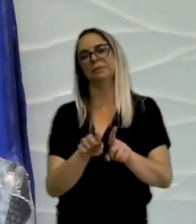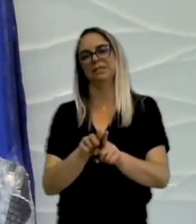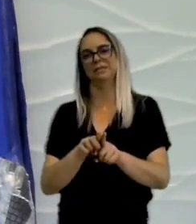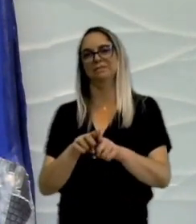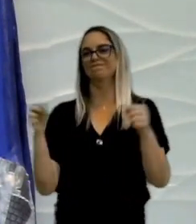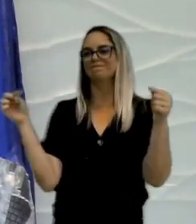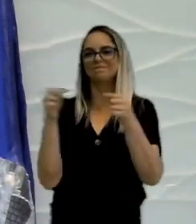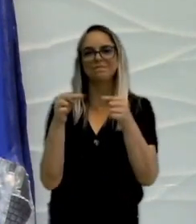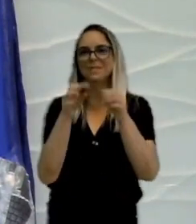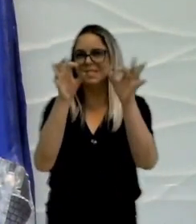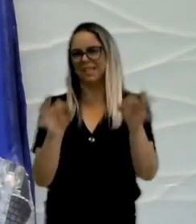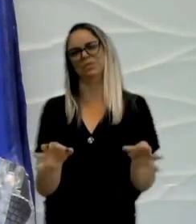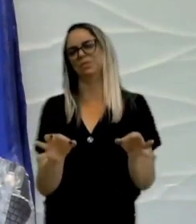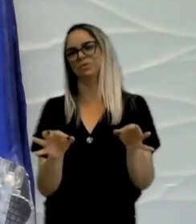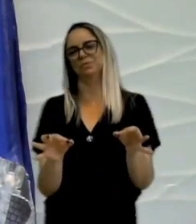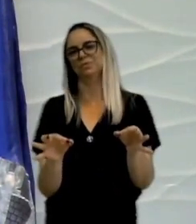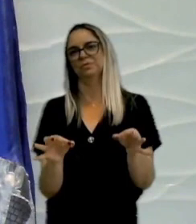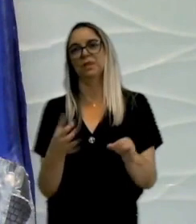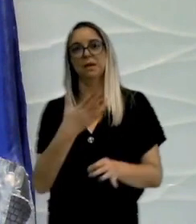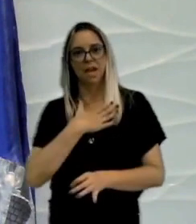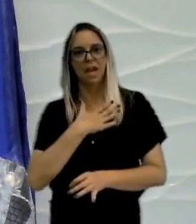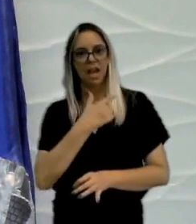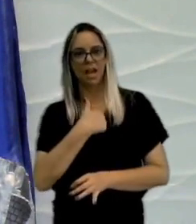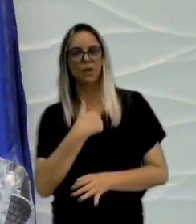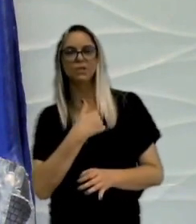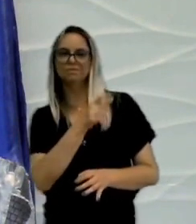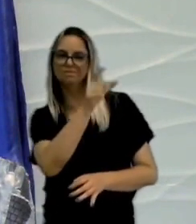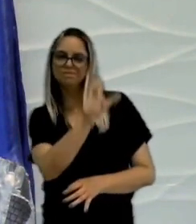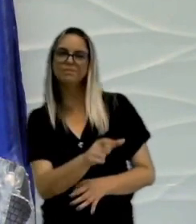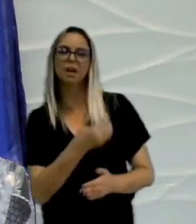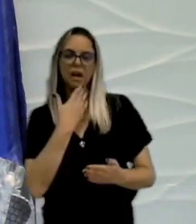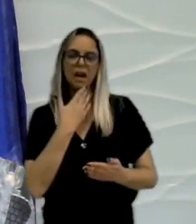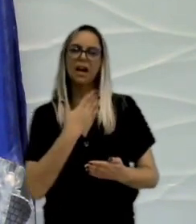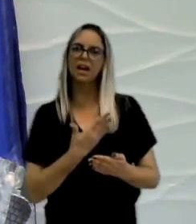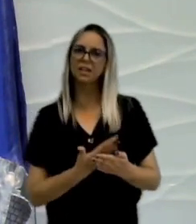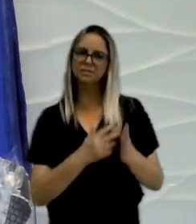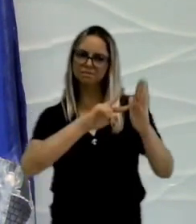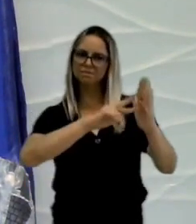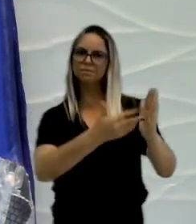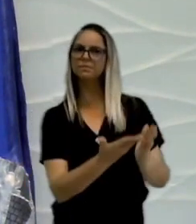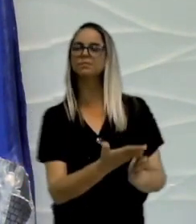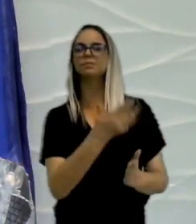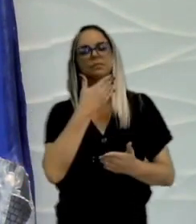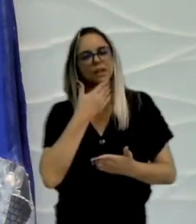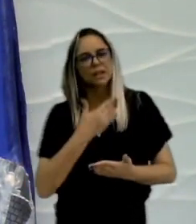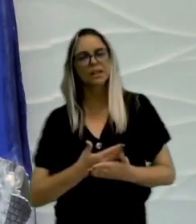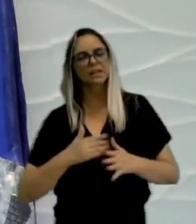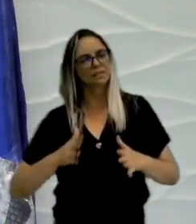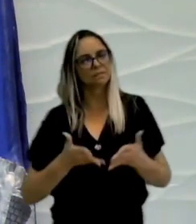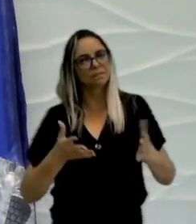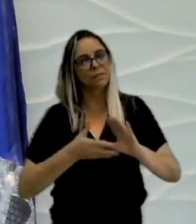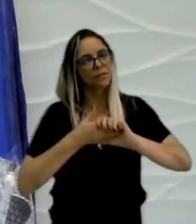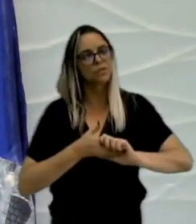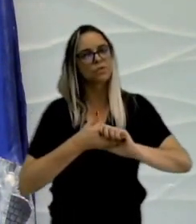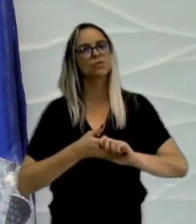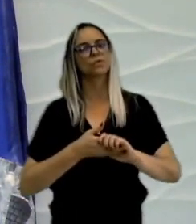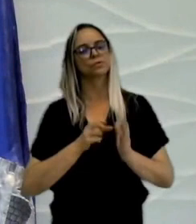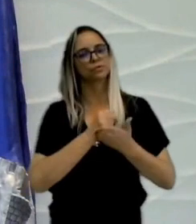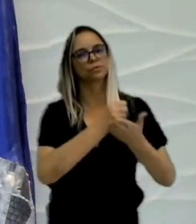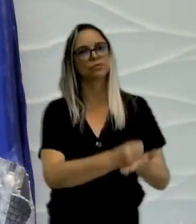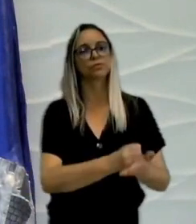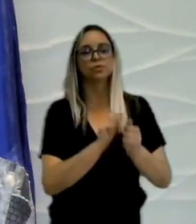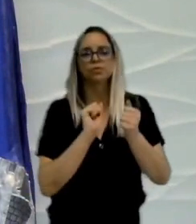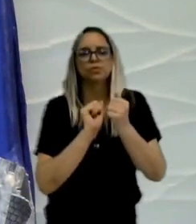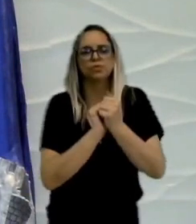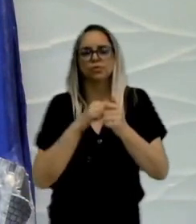com nossas práticas. Então tem a minha admiração, o meu apoio, e como sempre, estou sempre à disposição para a gente lutar junto, para trazer o